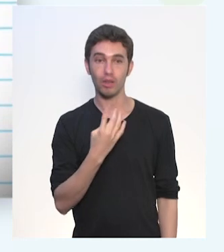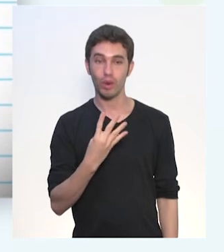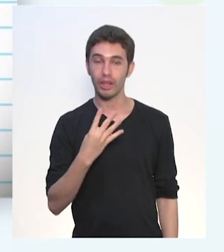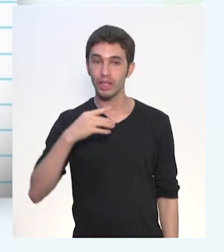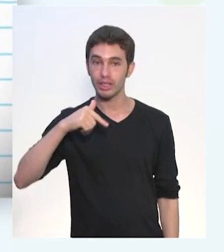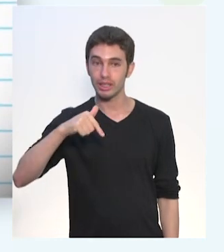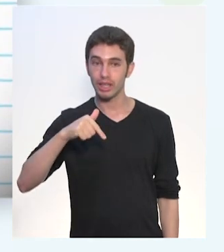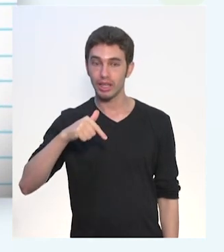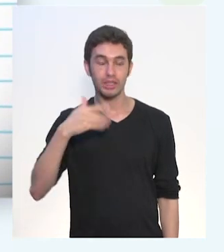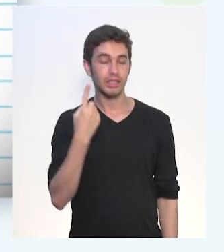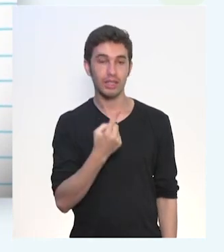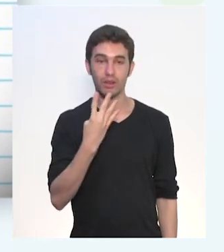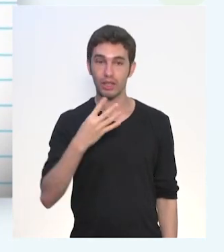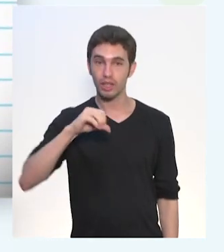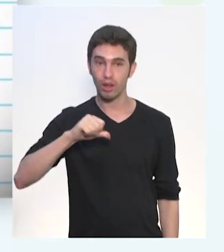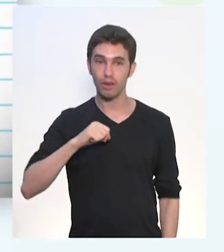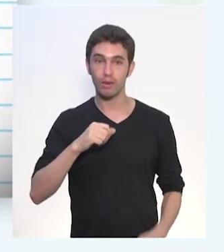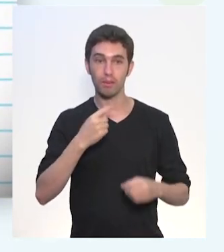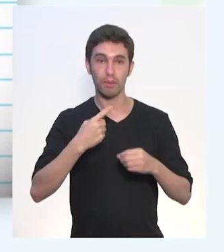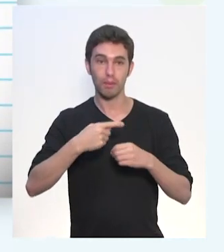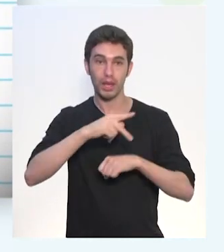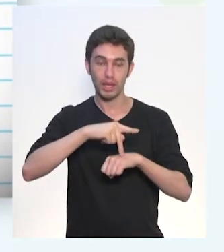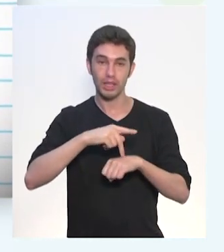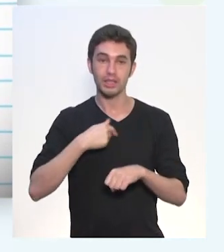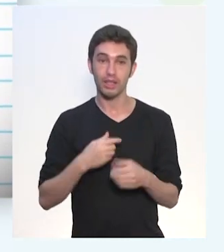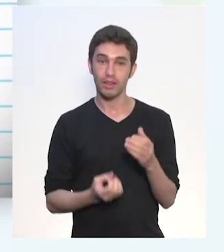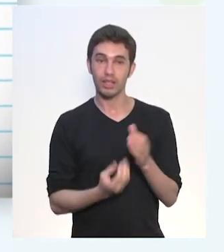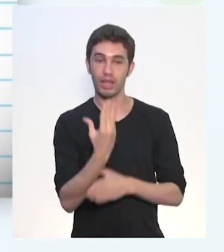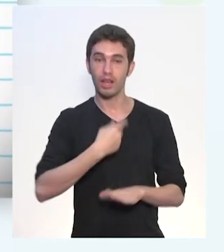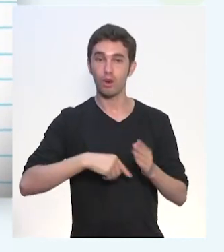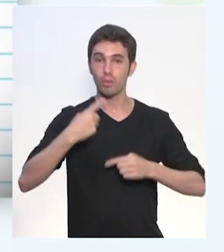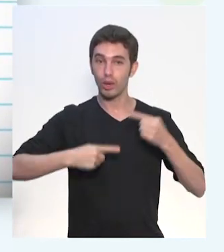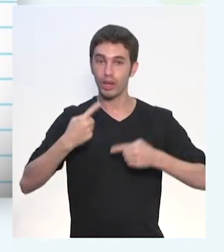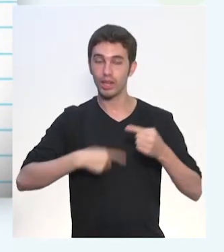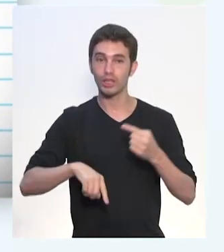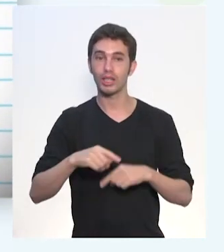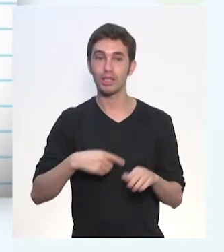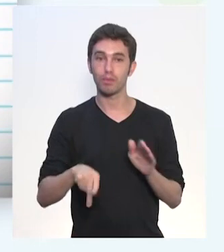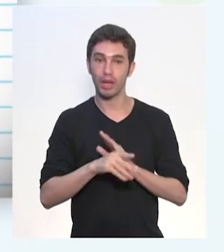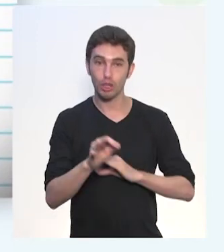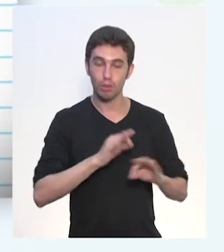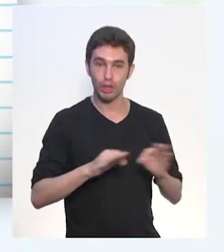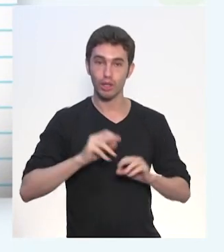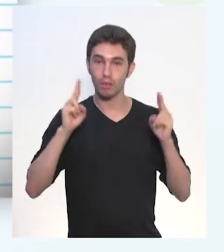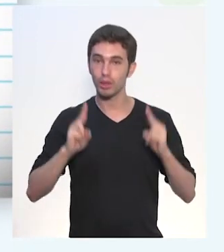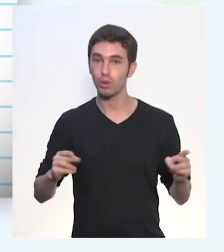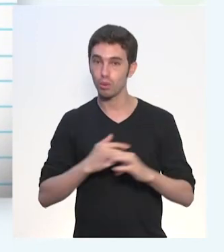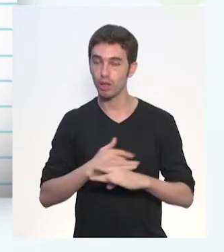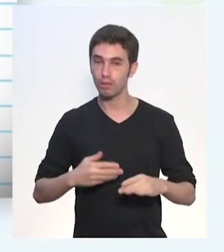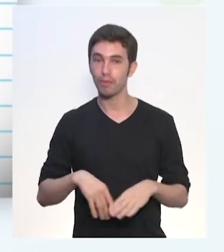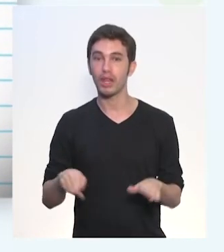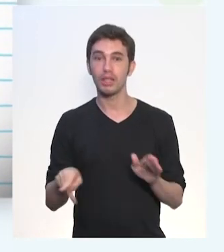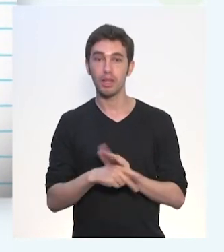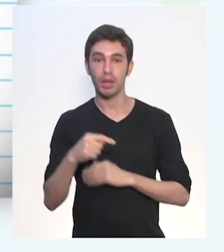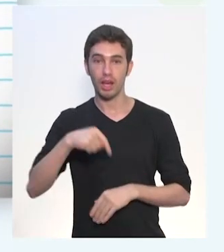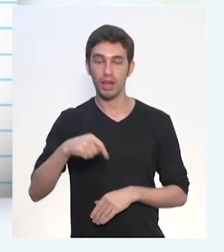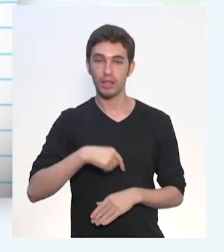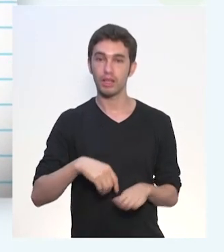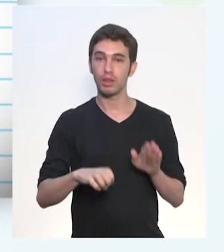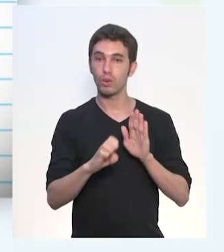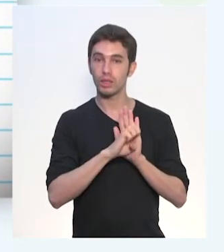nacionais de planejamento urbano. No Brasil, o Estatuto das Cidades e o Estatuto da Metrópole são leis que já prevêem a participação da comunidade